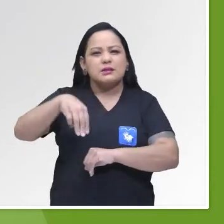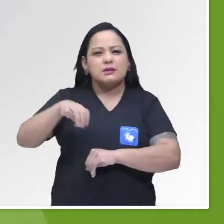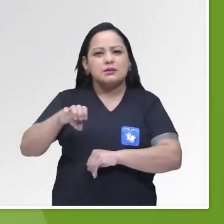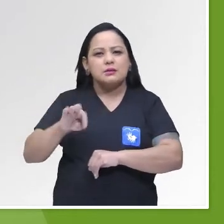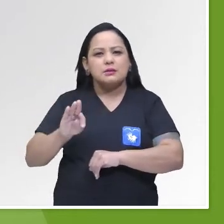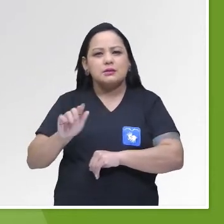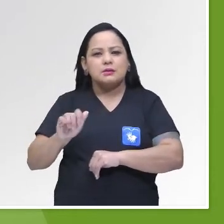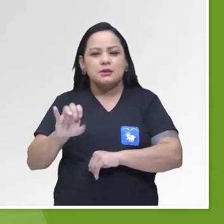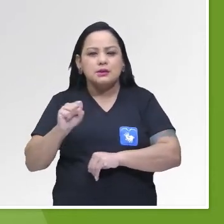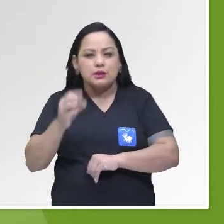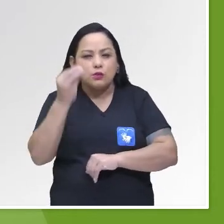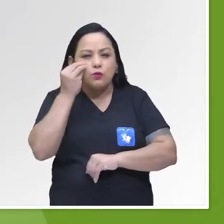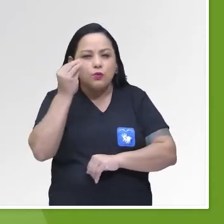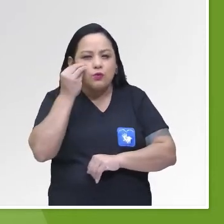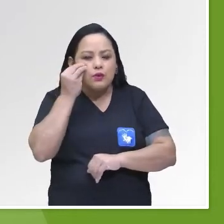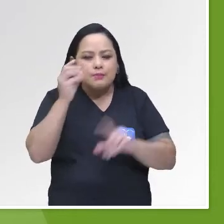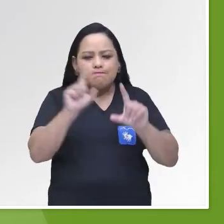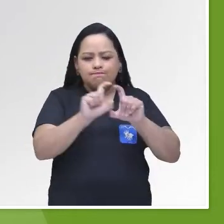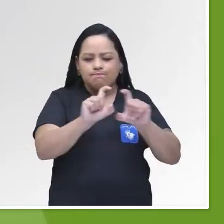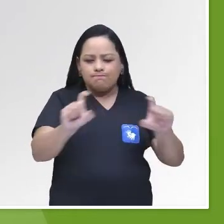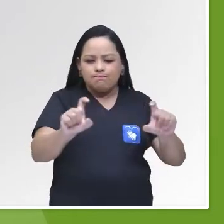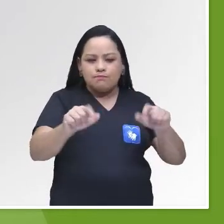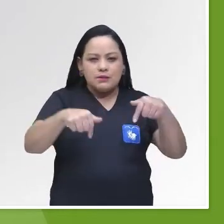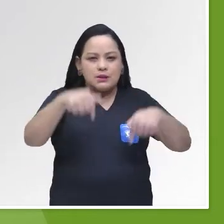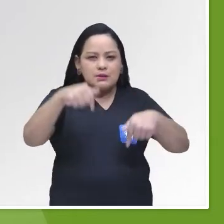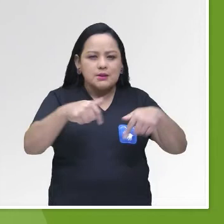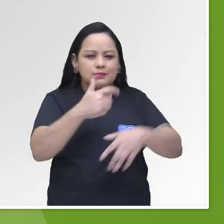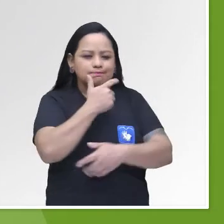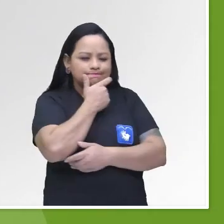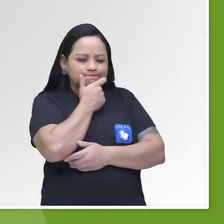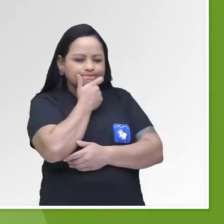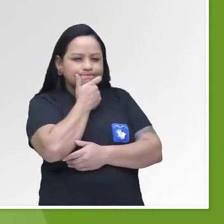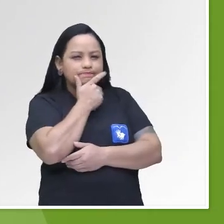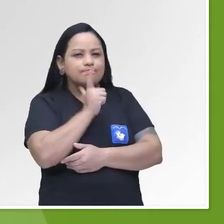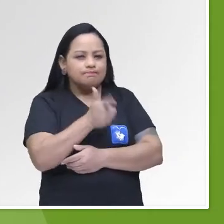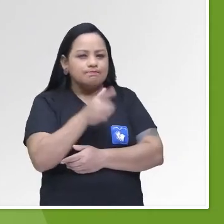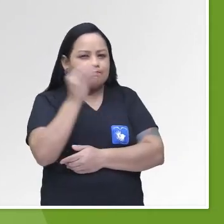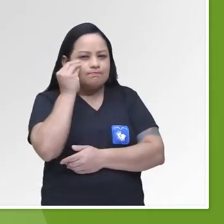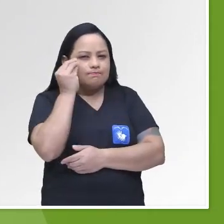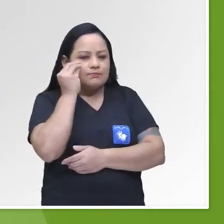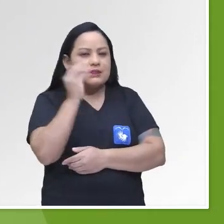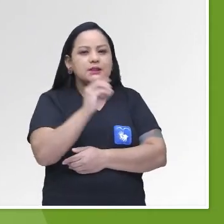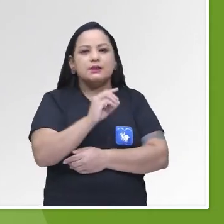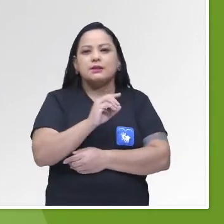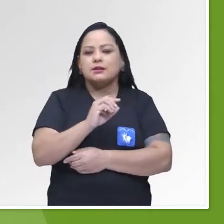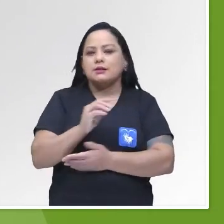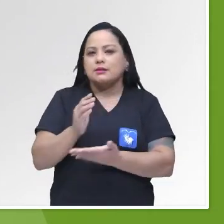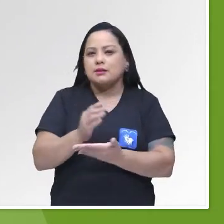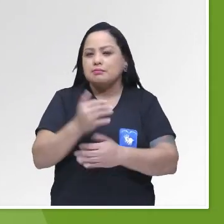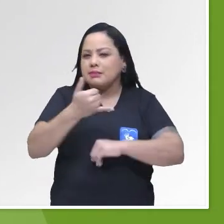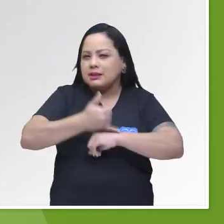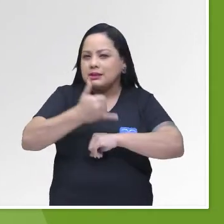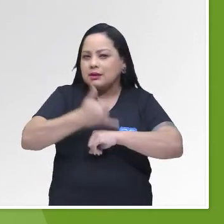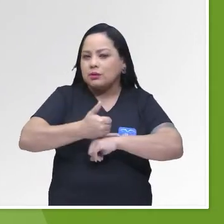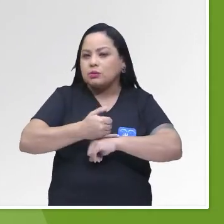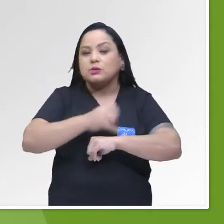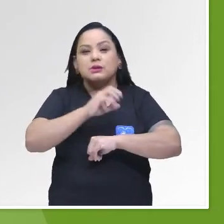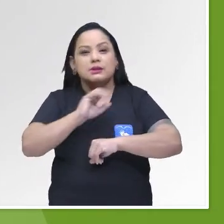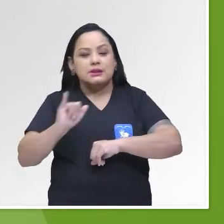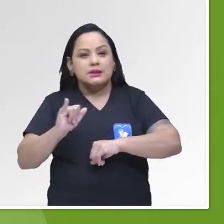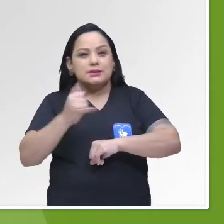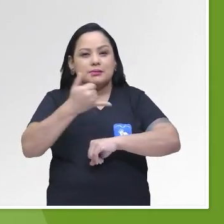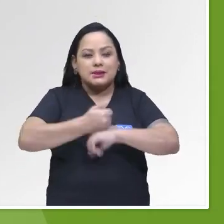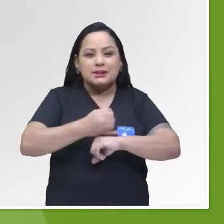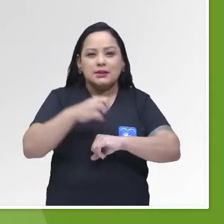a equação química, vou ver se tem algum metal. Se tiver algum metal, eu